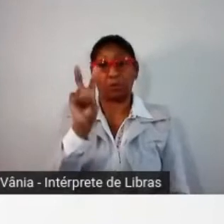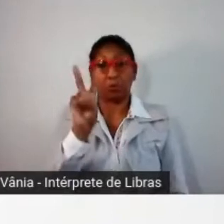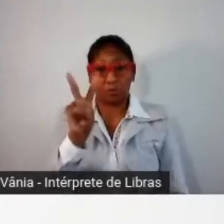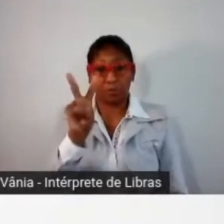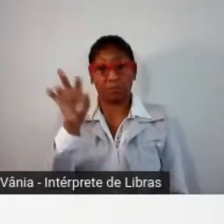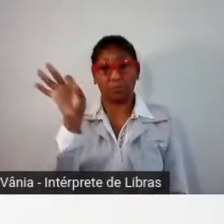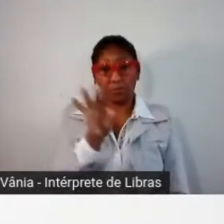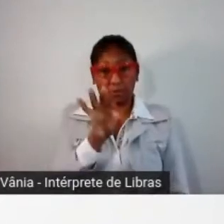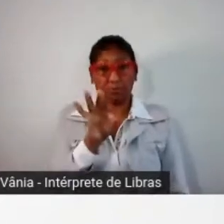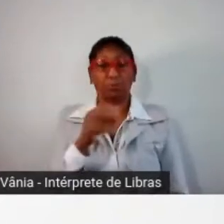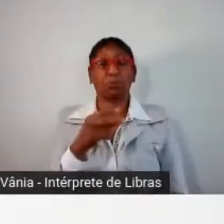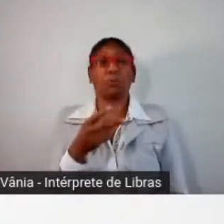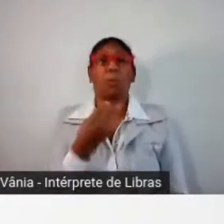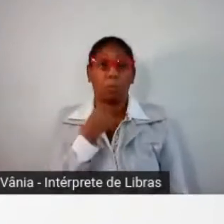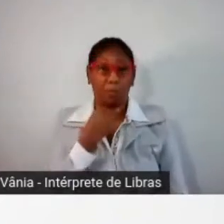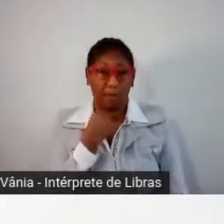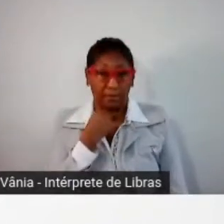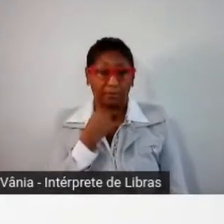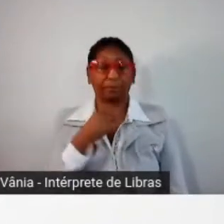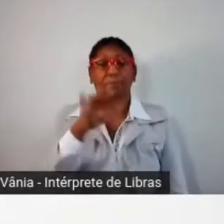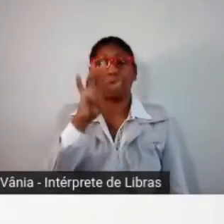78,2%, sendo